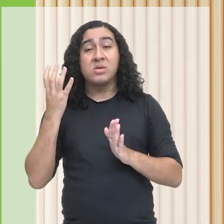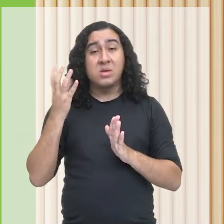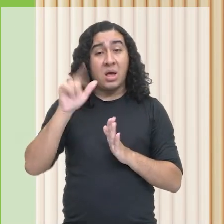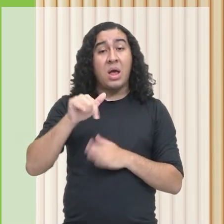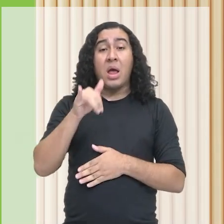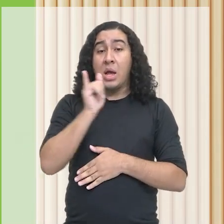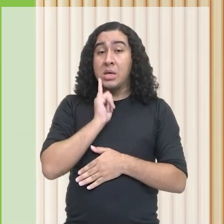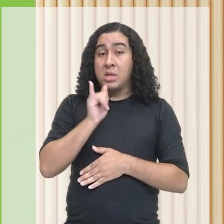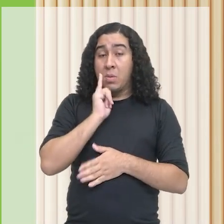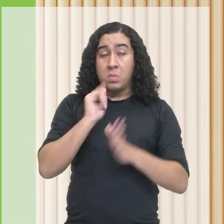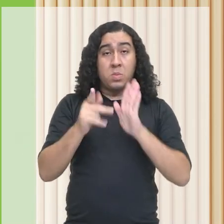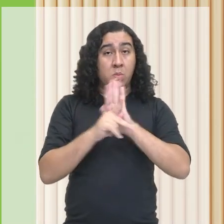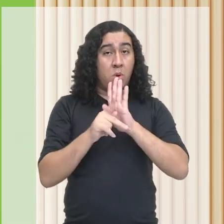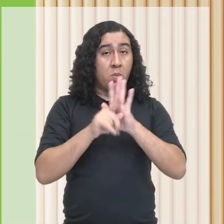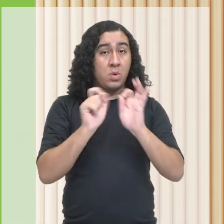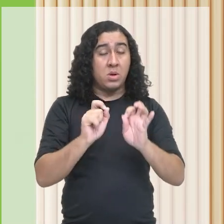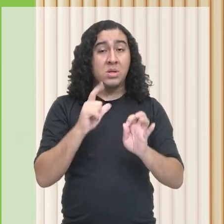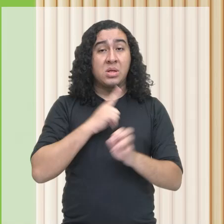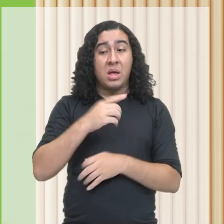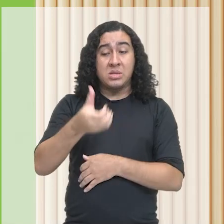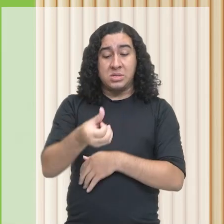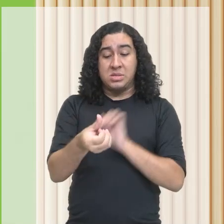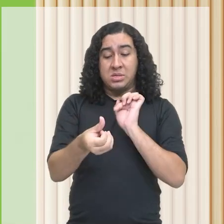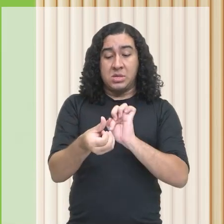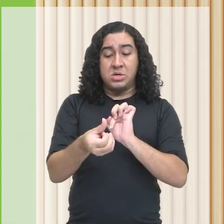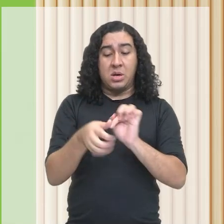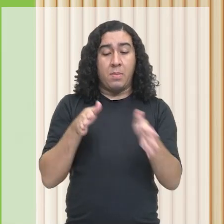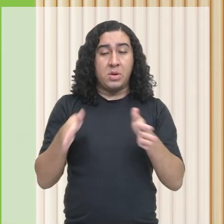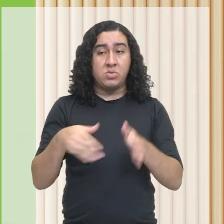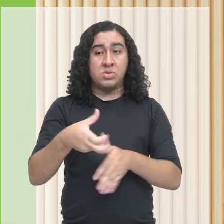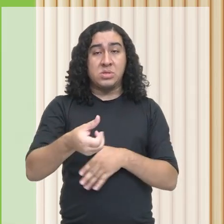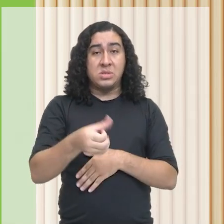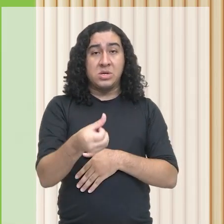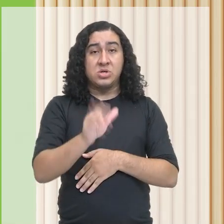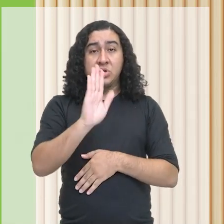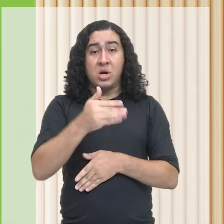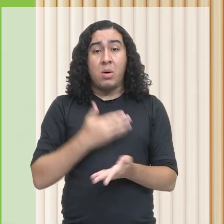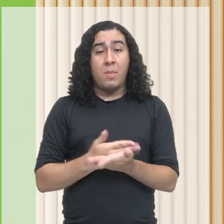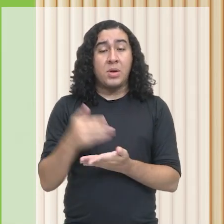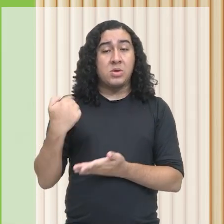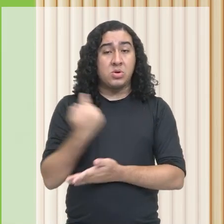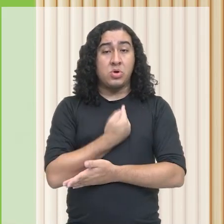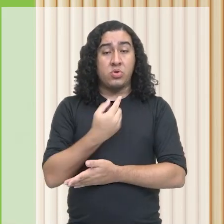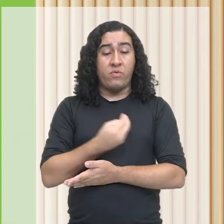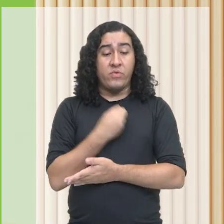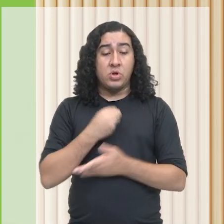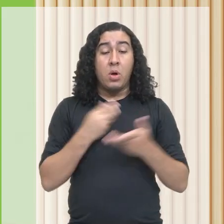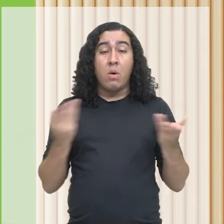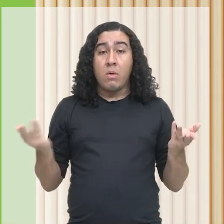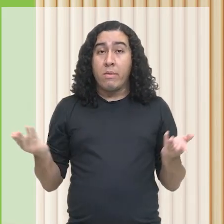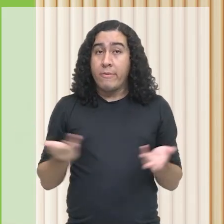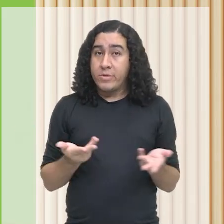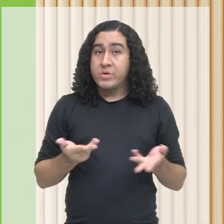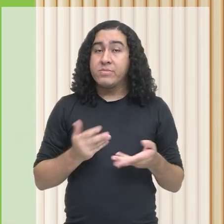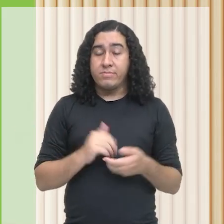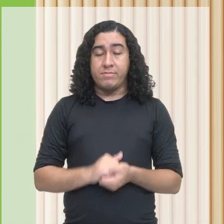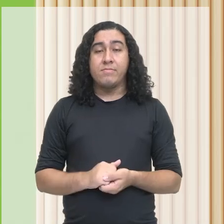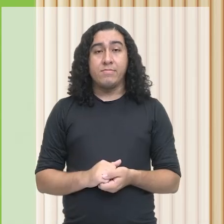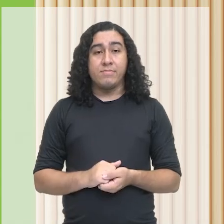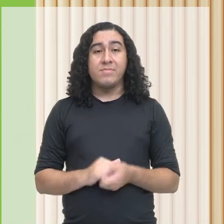são exemplos da sexta grande extinção, que é a que nós estamos vivendo